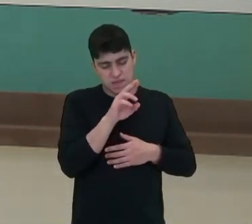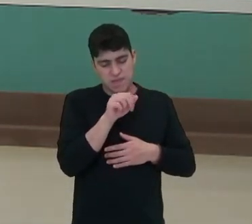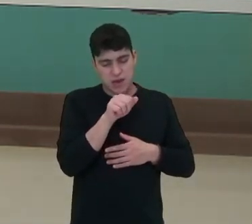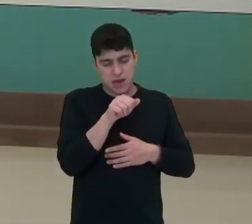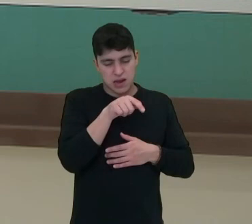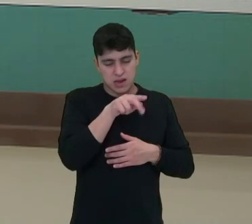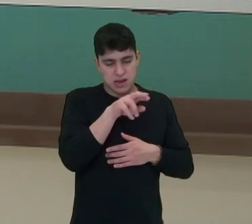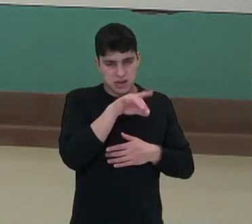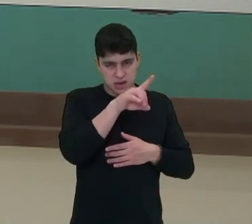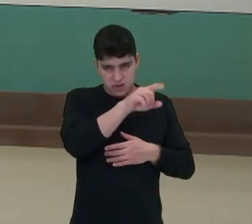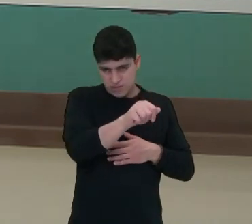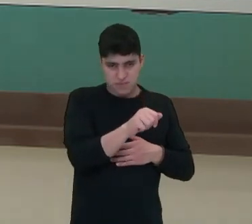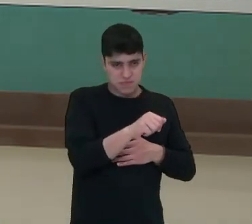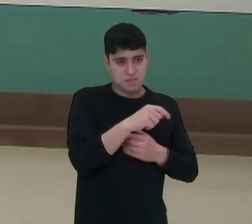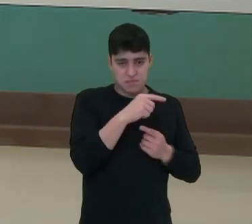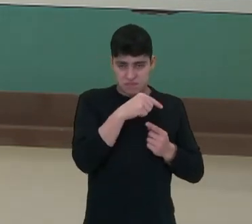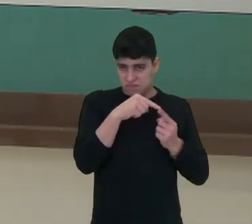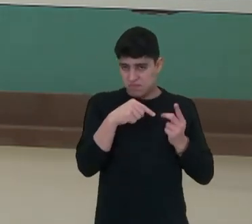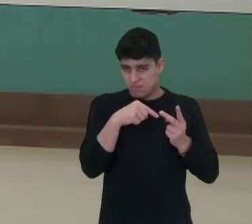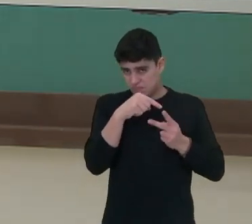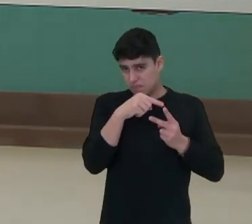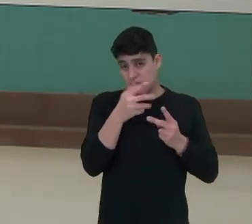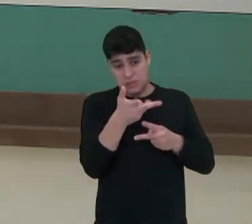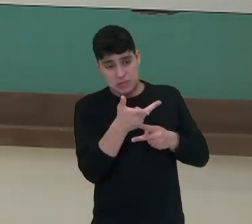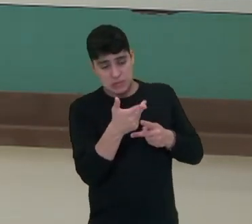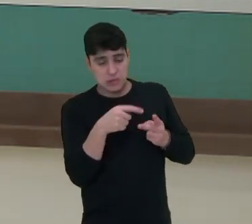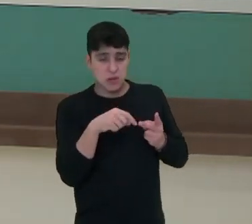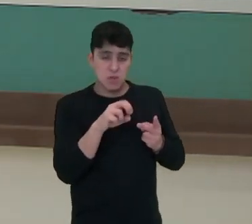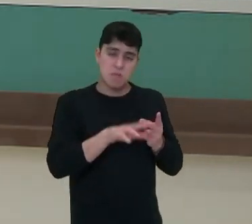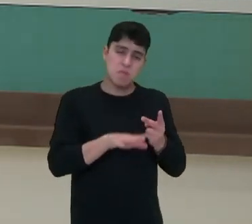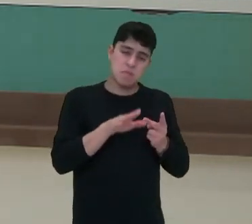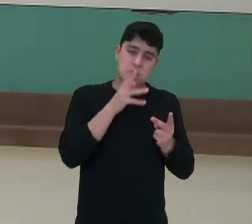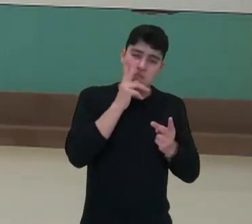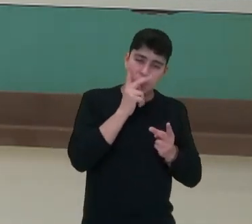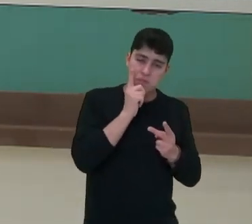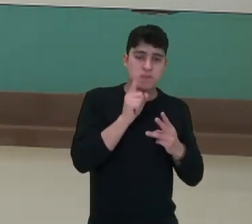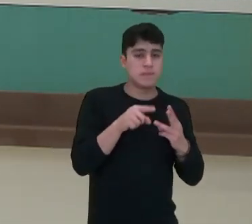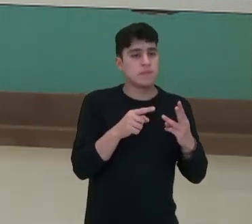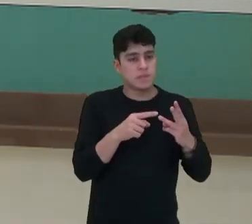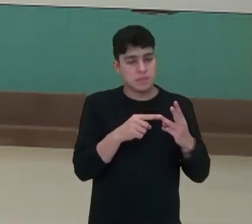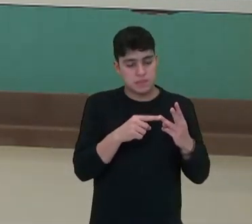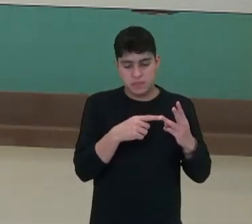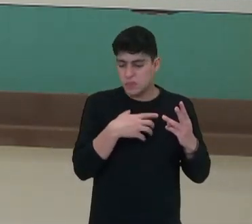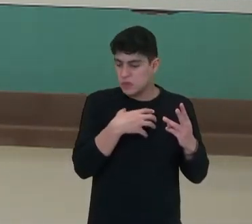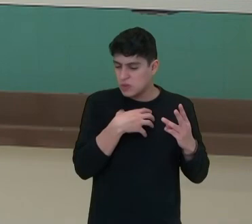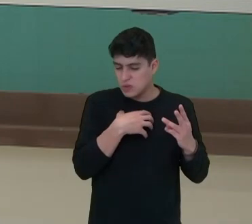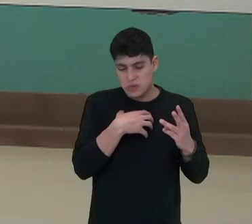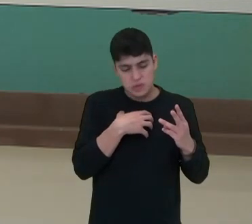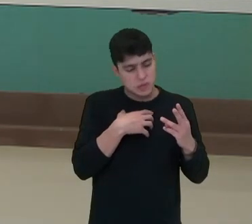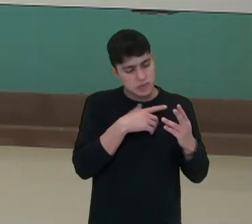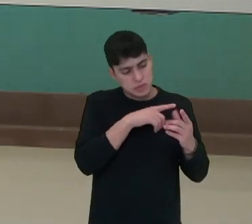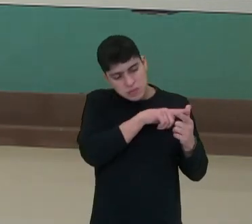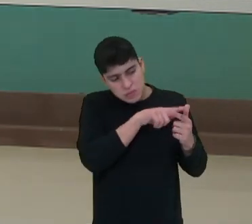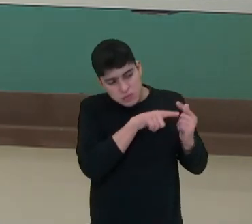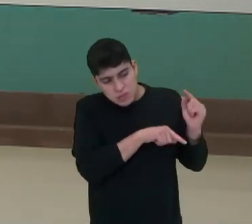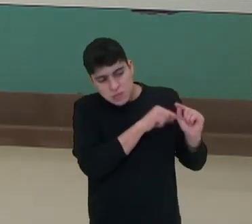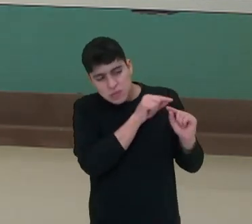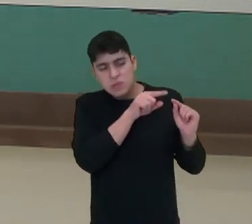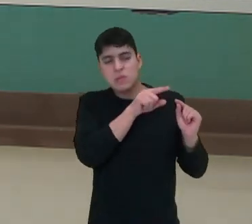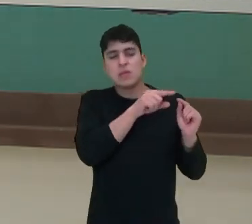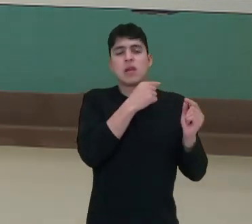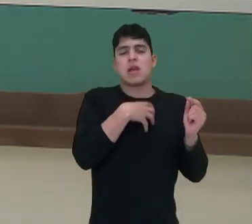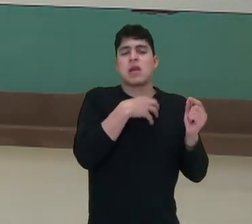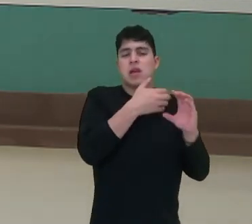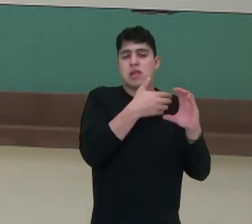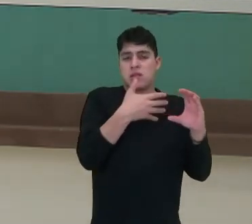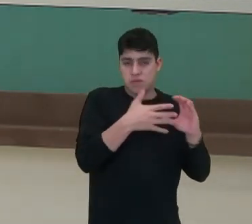fora do normal, muito mais rápido ou muito mais lento. Sintomas então dessa arritmia cardíaca. Entendemos o conceito então